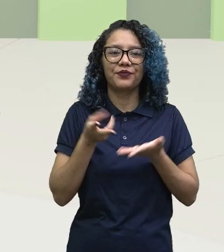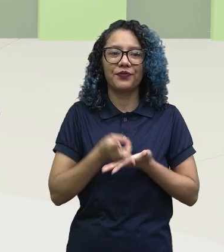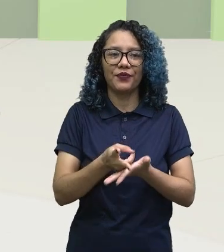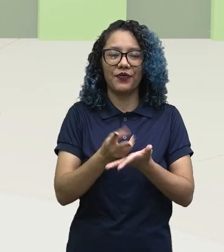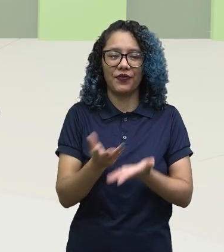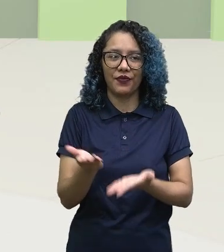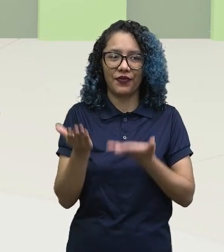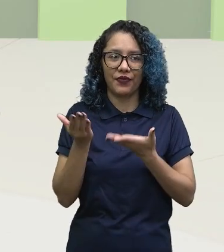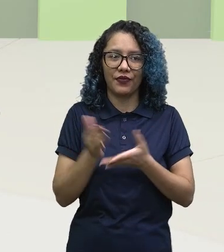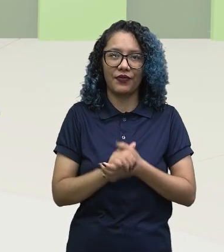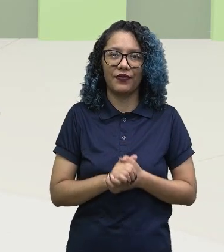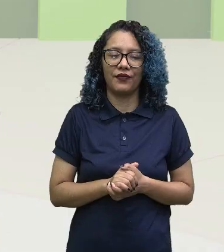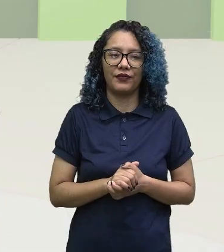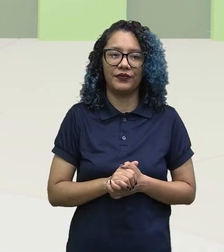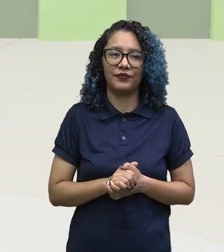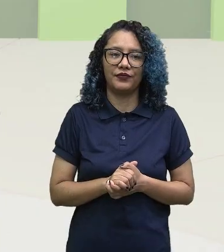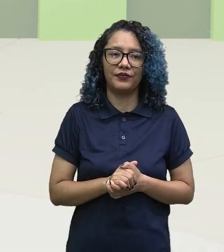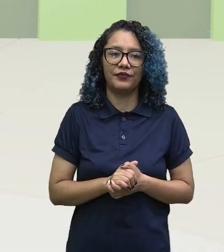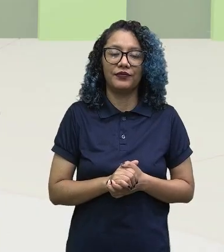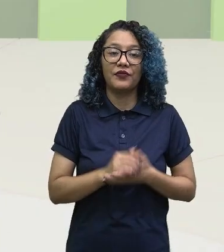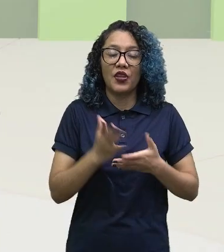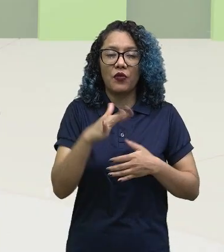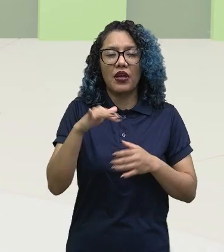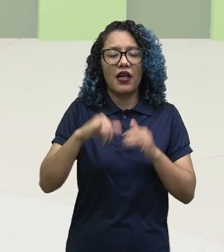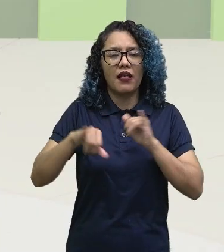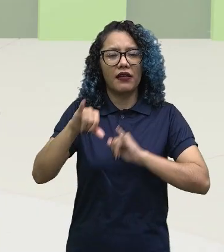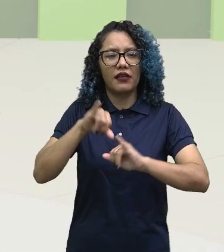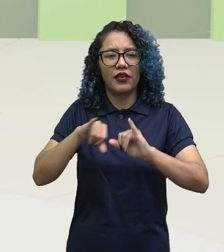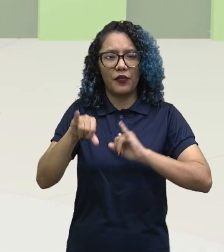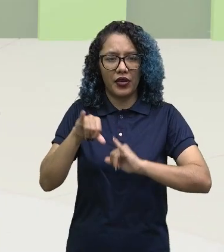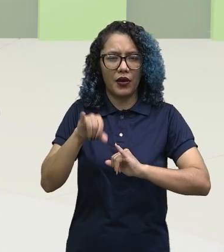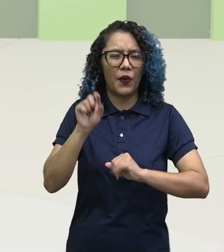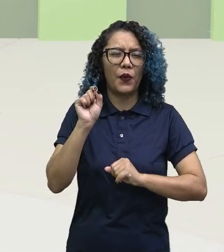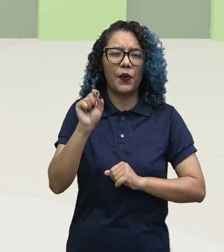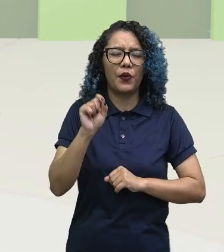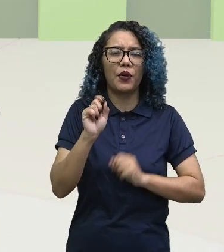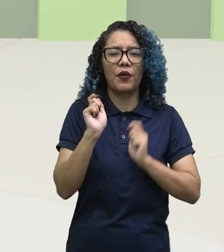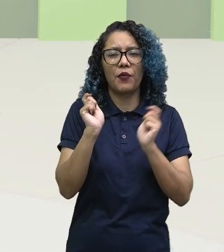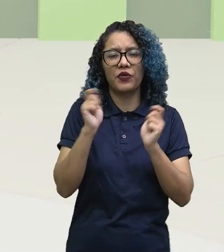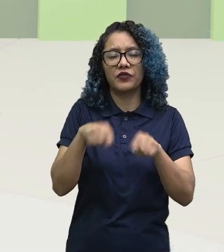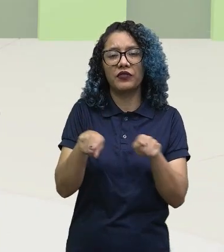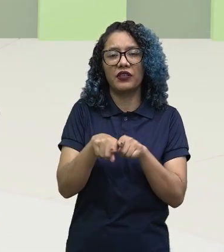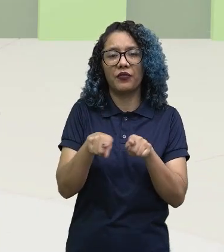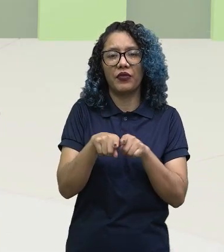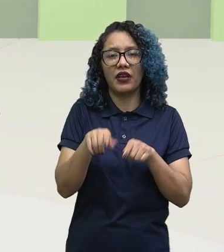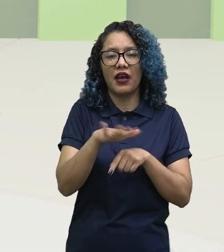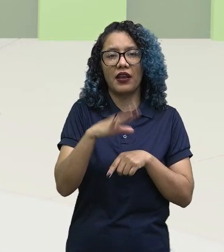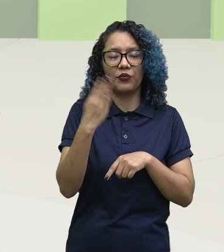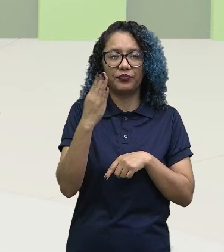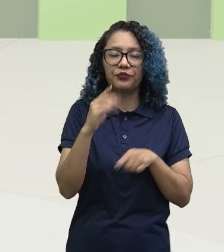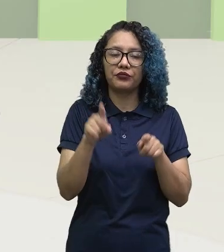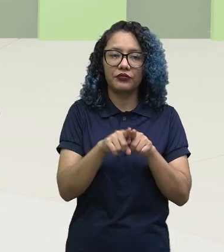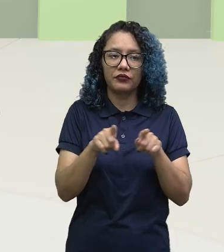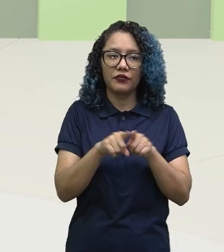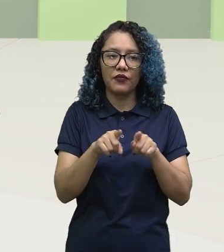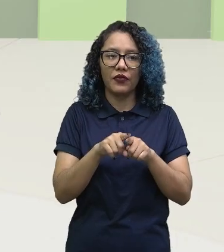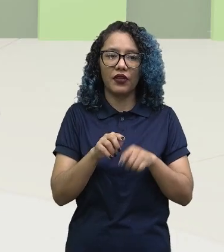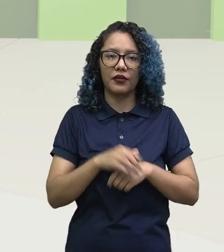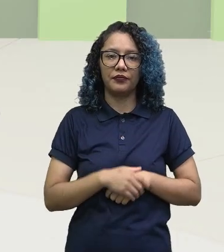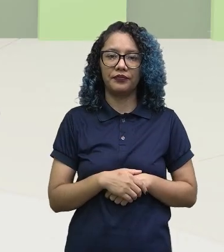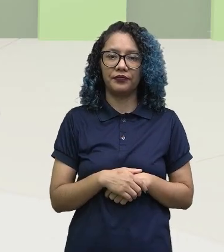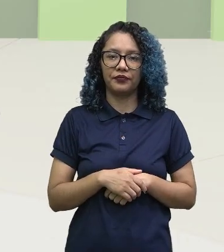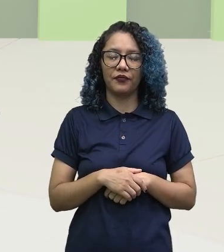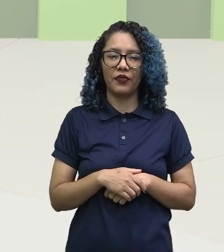continuando, especificamente na área de química, tá? Pode ser também biológicas, a gente vai ter